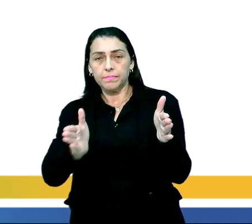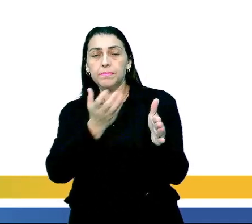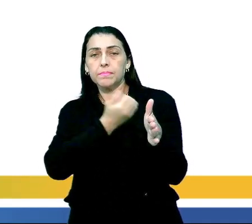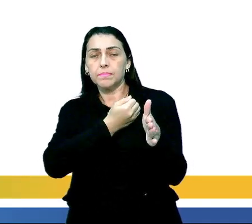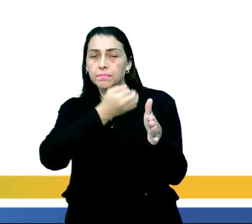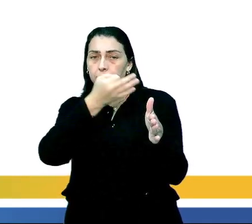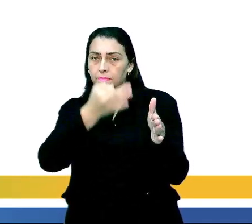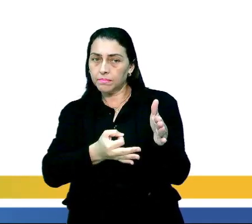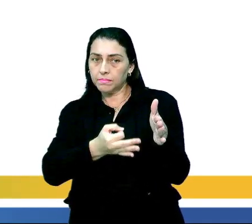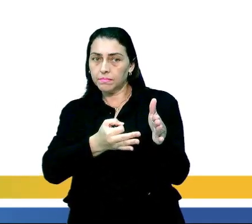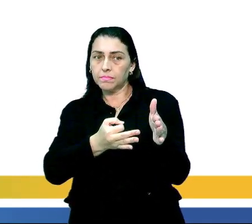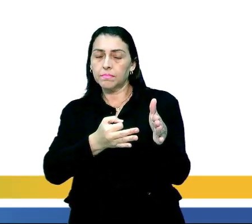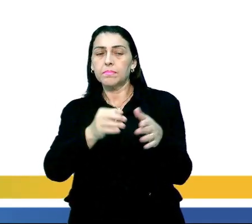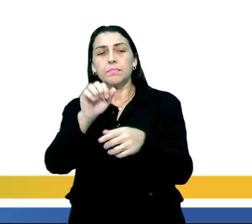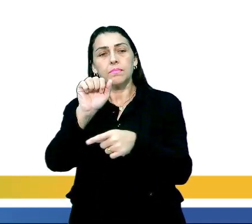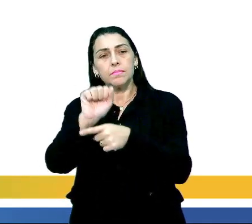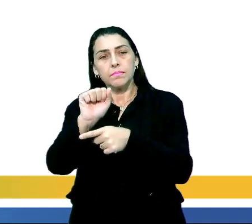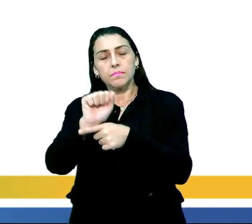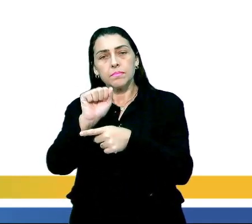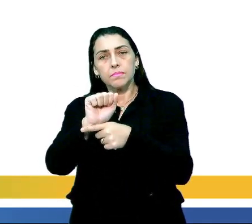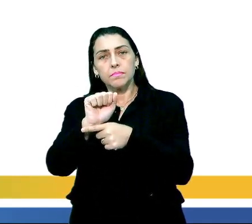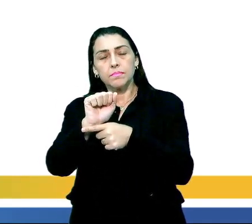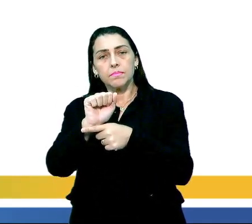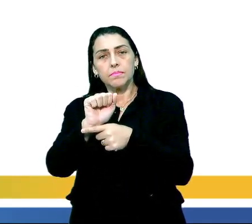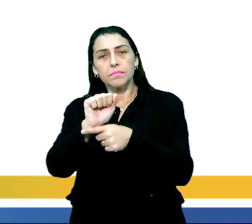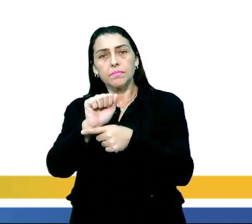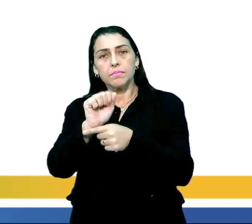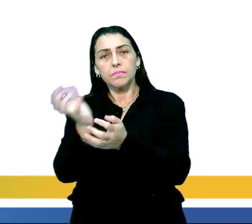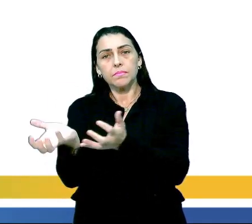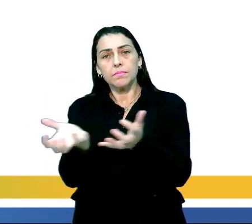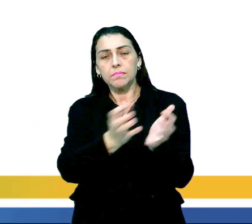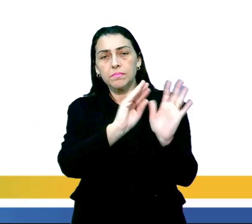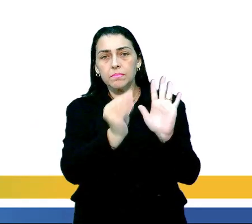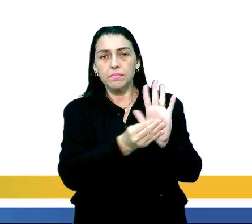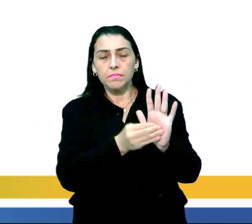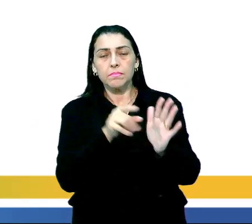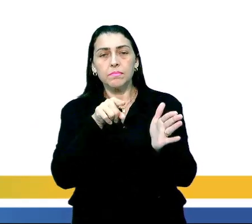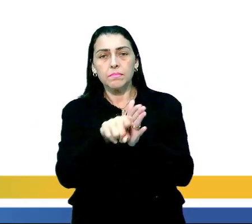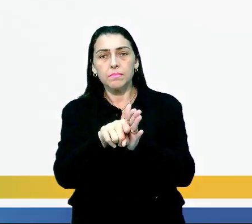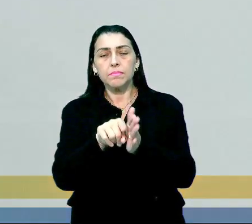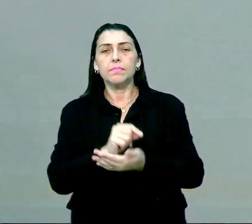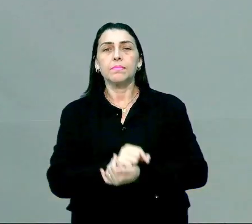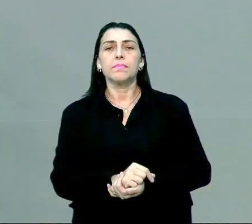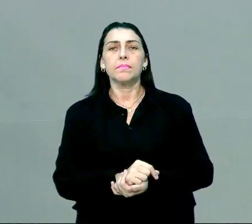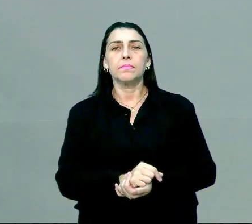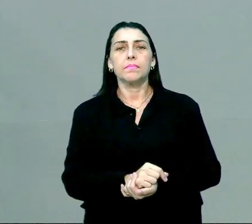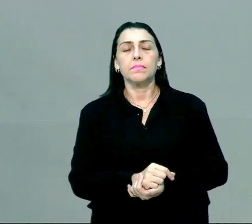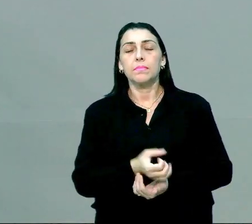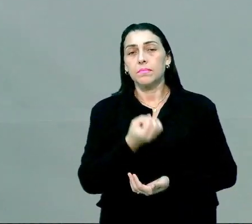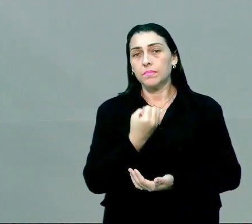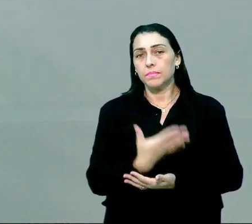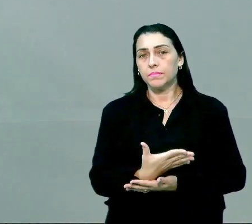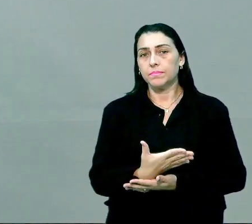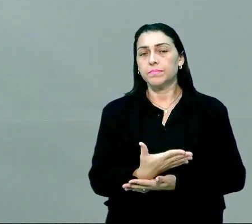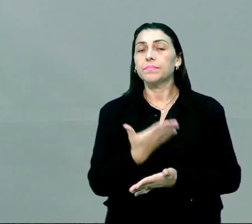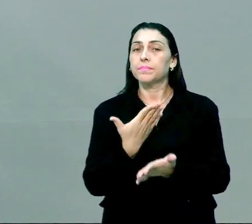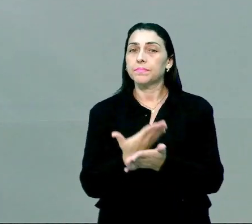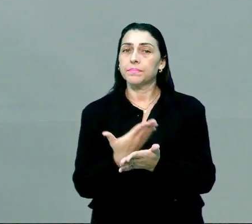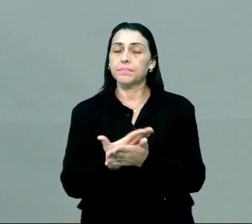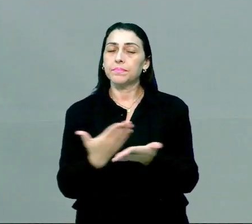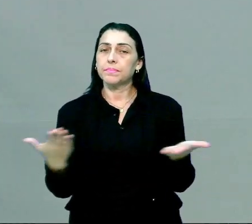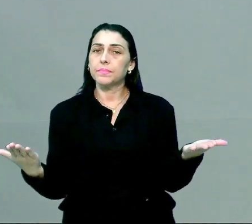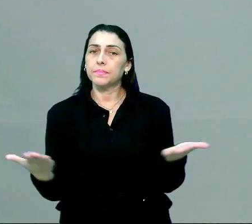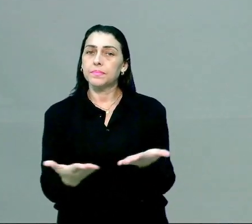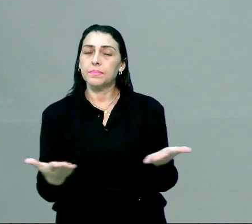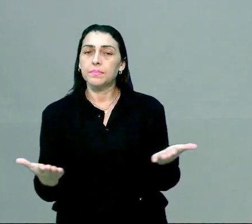números corretos diz respeito à letra A. Esse é o gabarito da nossa questão. Bom, então essa foi a nossa aula